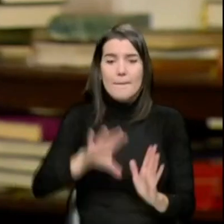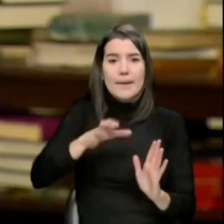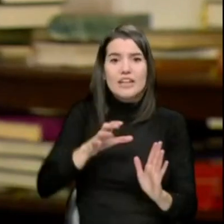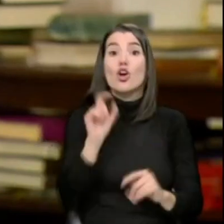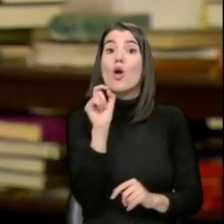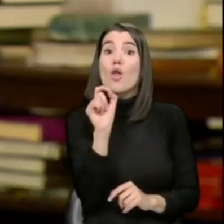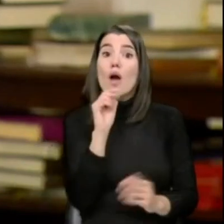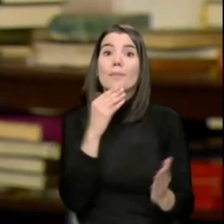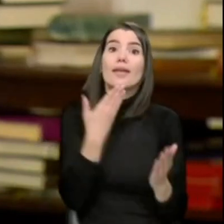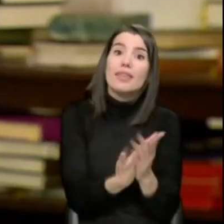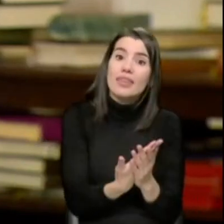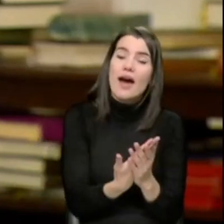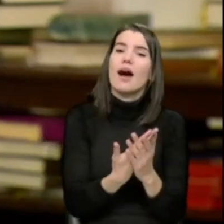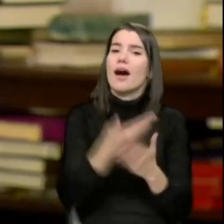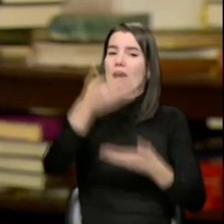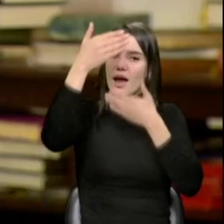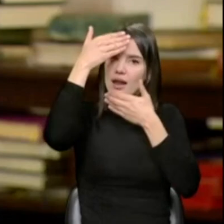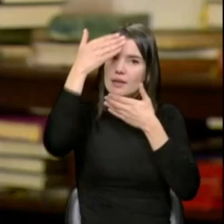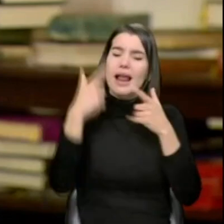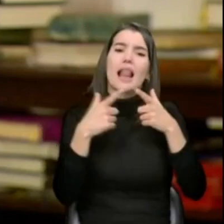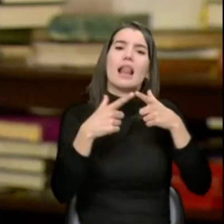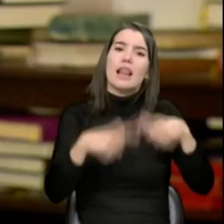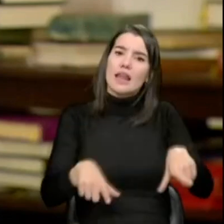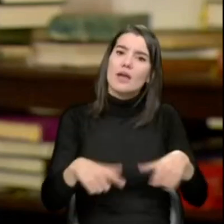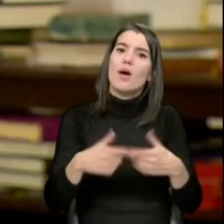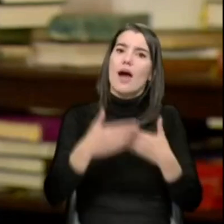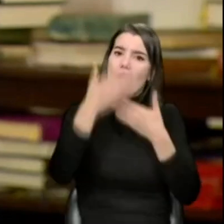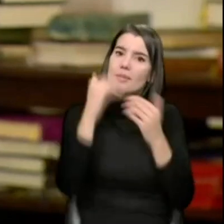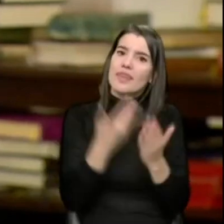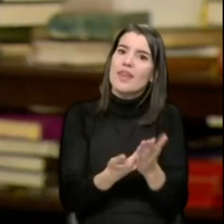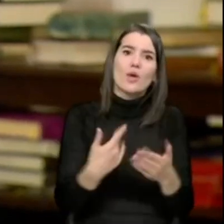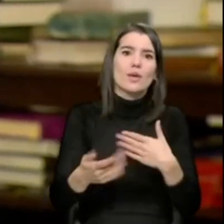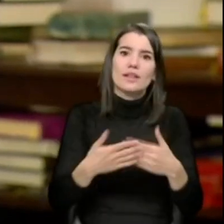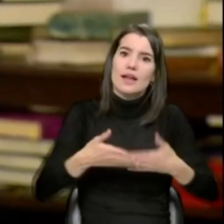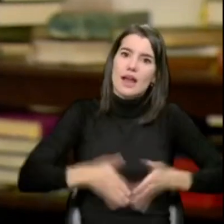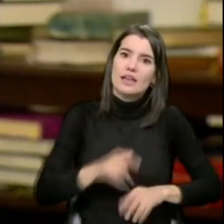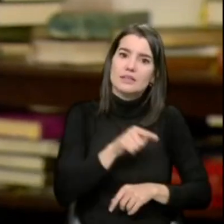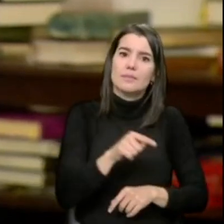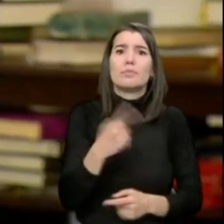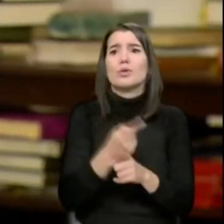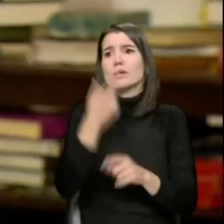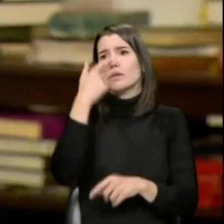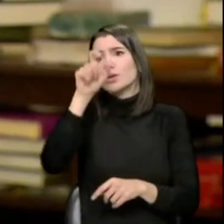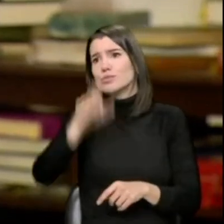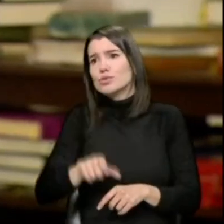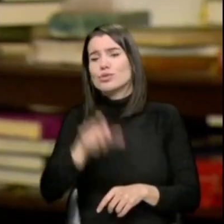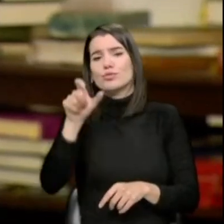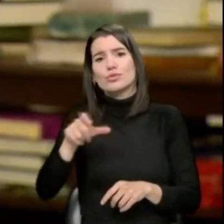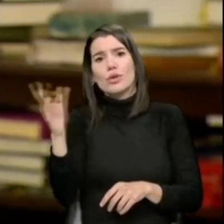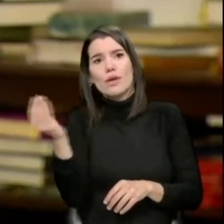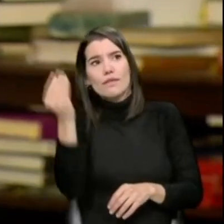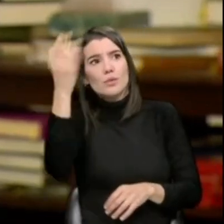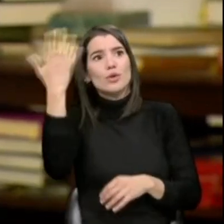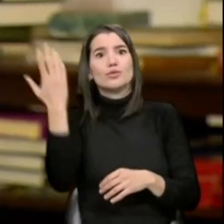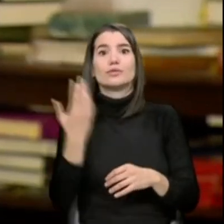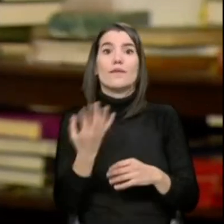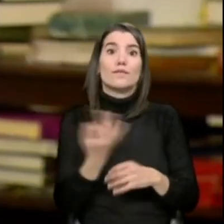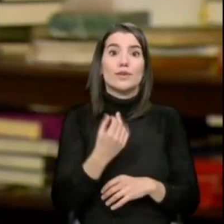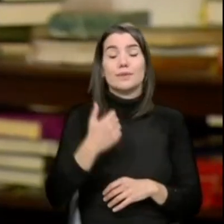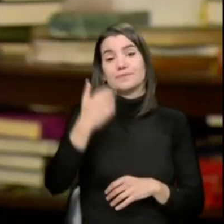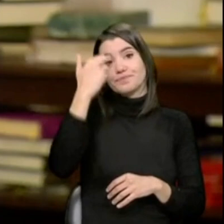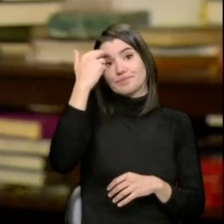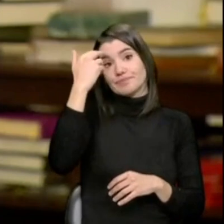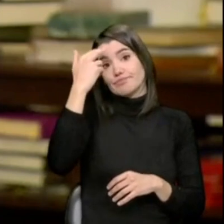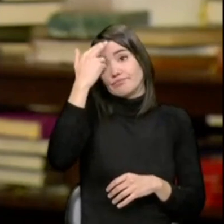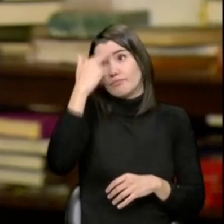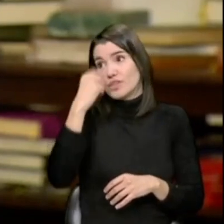não pela língua árabe, mas pelo facto de estamos a falar de pessoas, personalidades que passaram pela história do Islão e